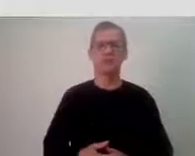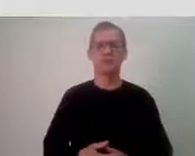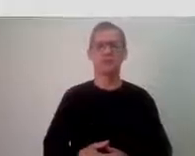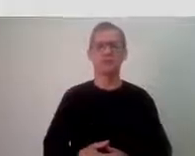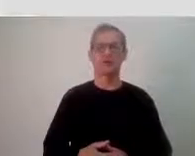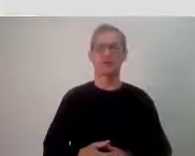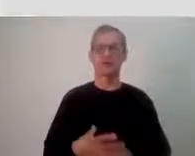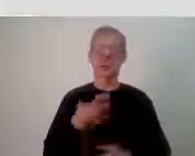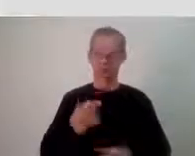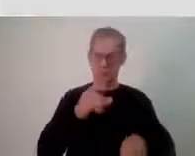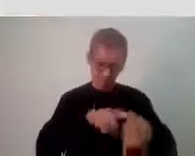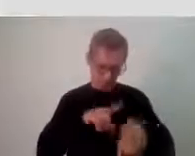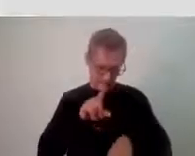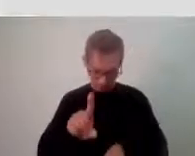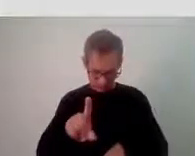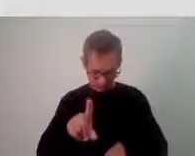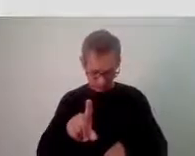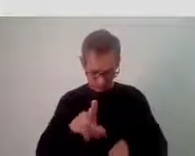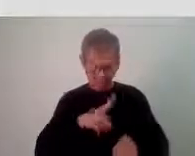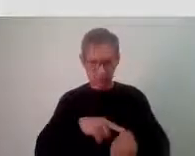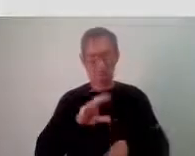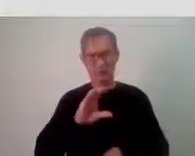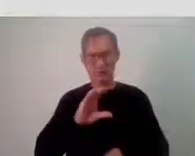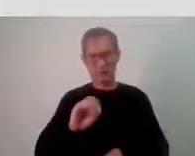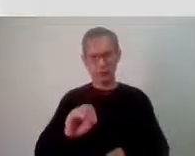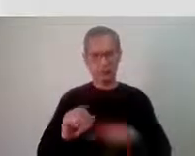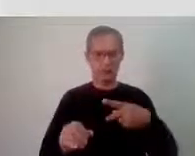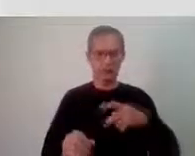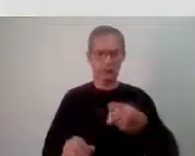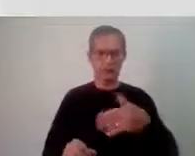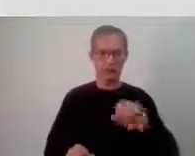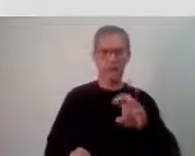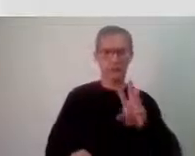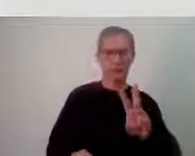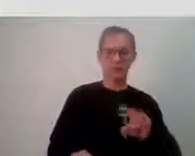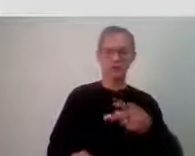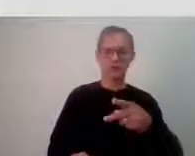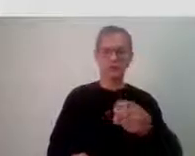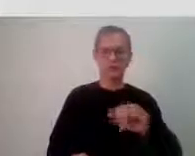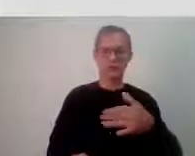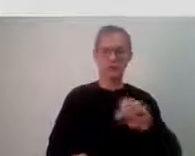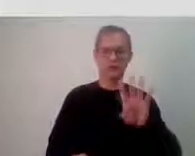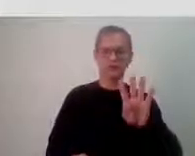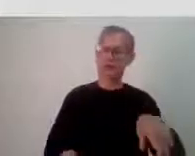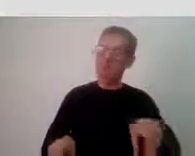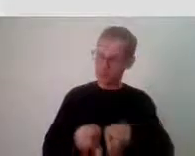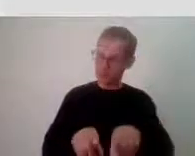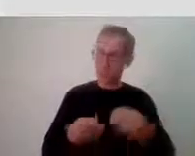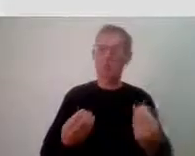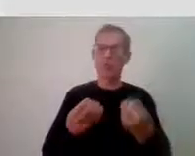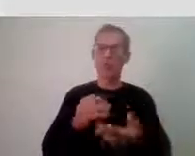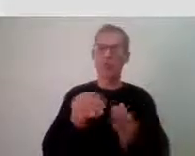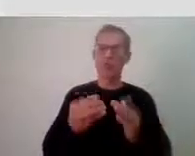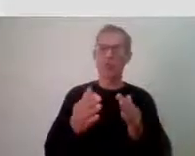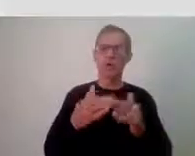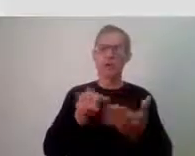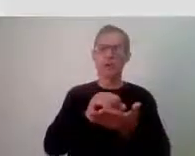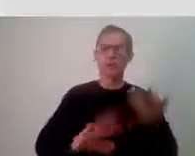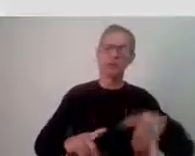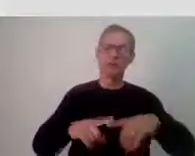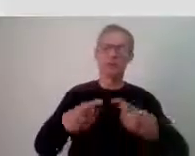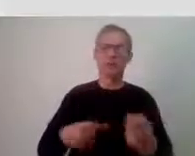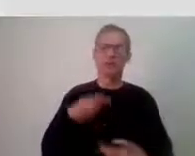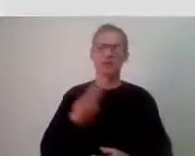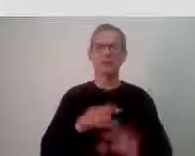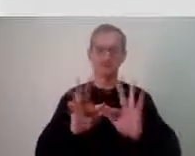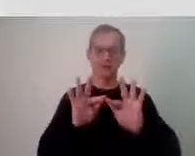A velocidade no tempo 1, no tempo zero, estava na posição 3, na posição 4. Isso aí vai depender do exercício. Ok, então a